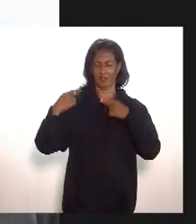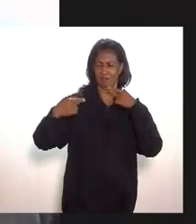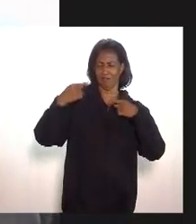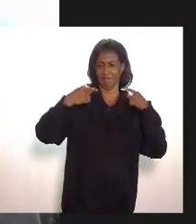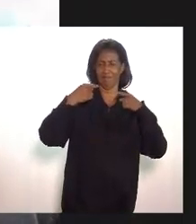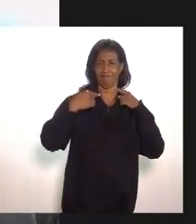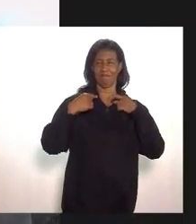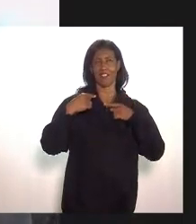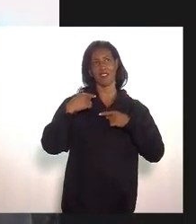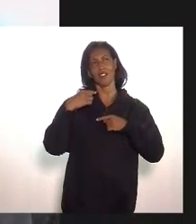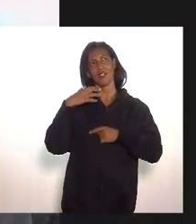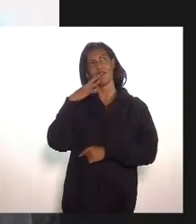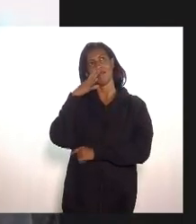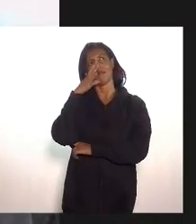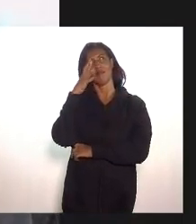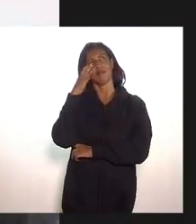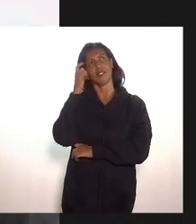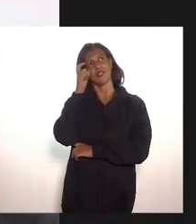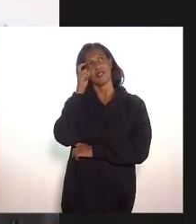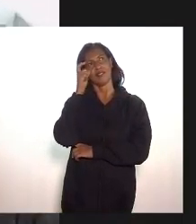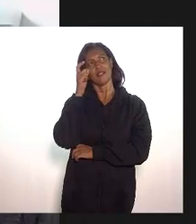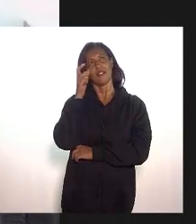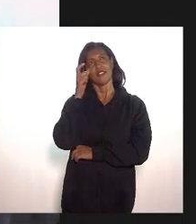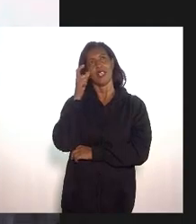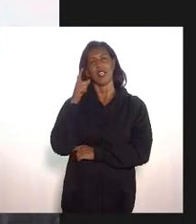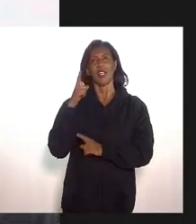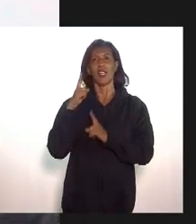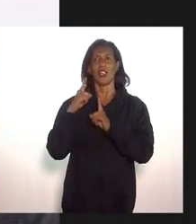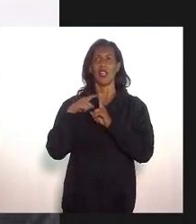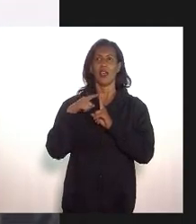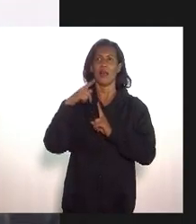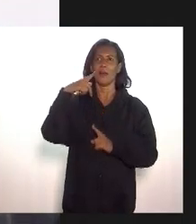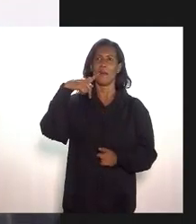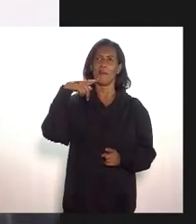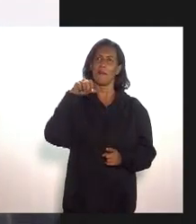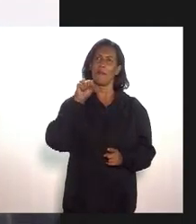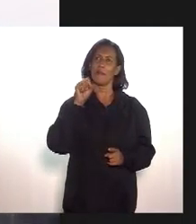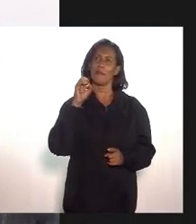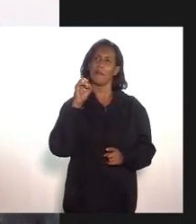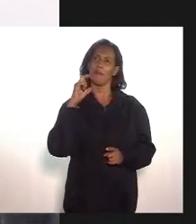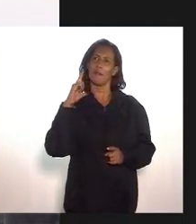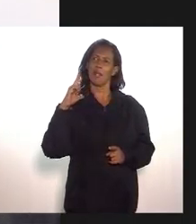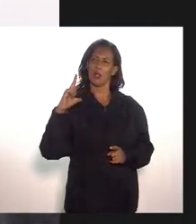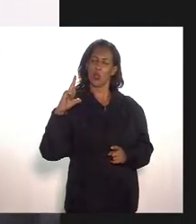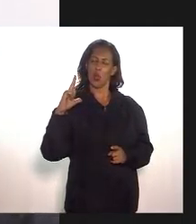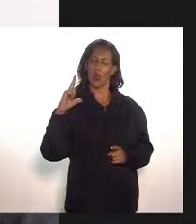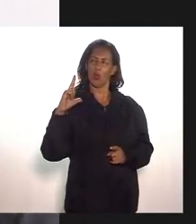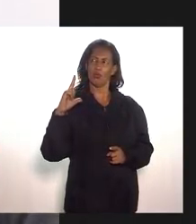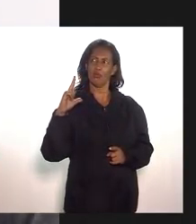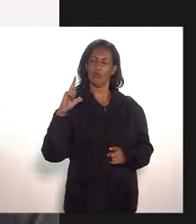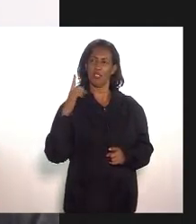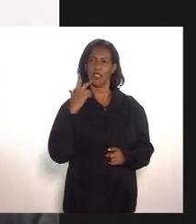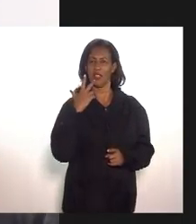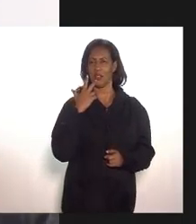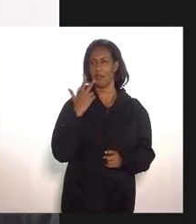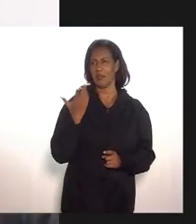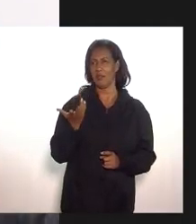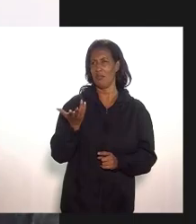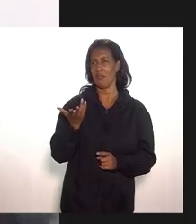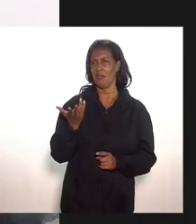me chamou a atenção a deputada do PSOL, que disse que seria demagogia os deputados que defendem